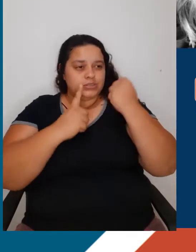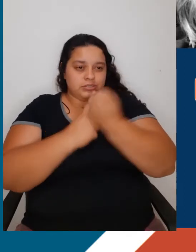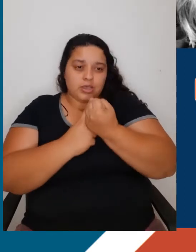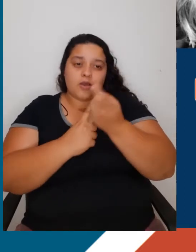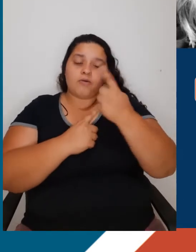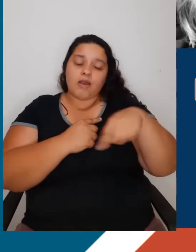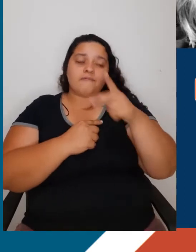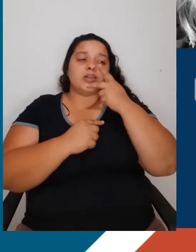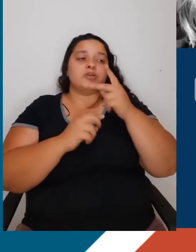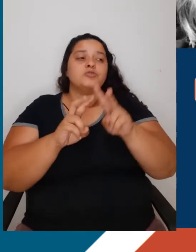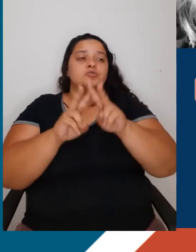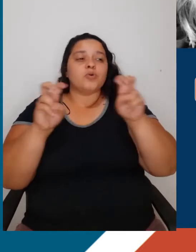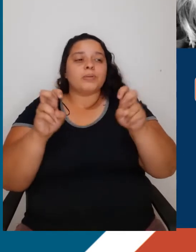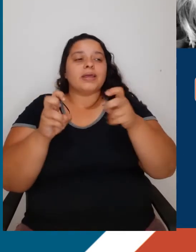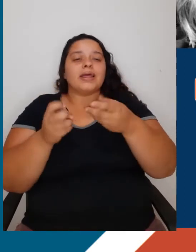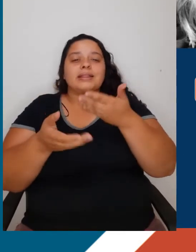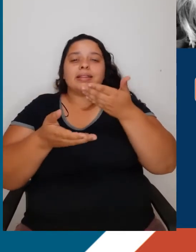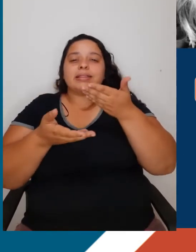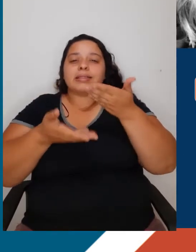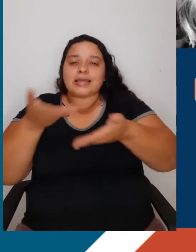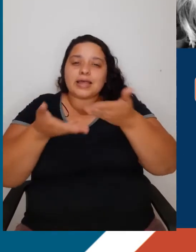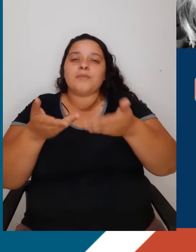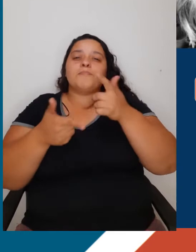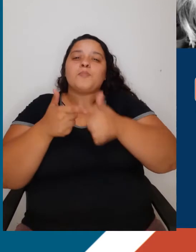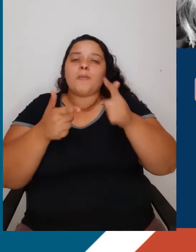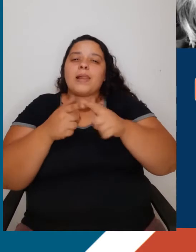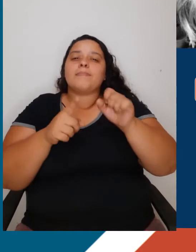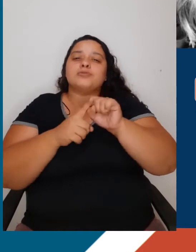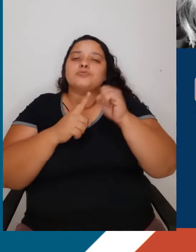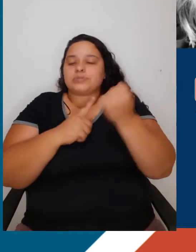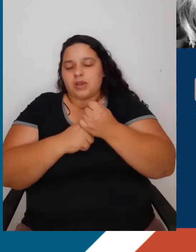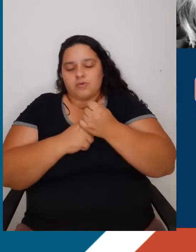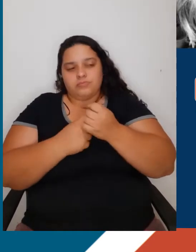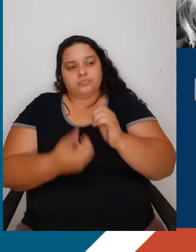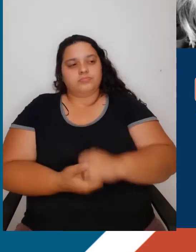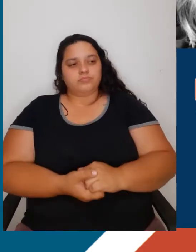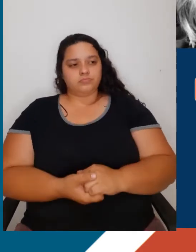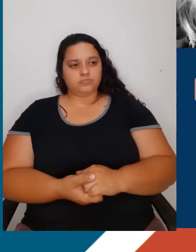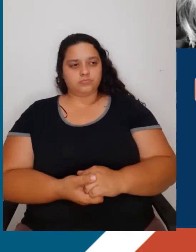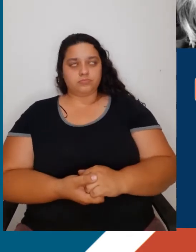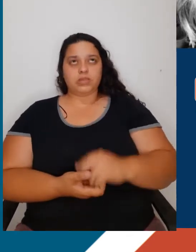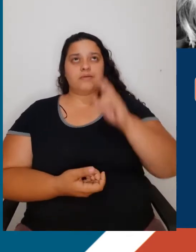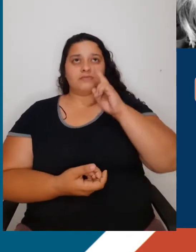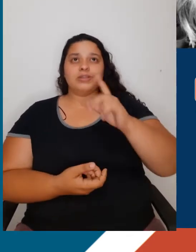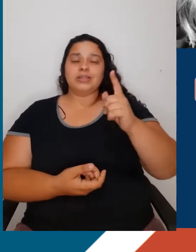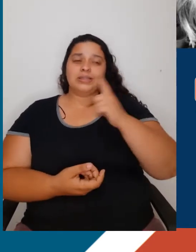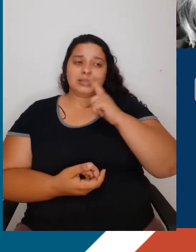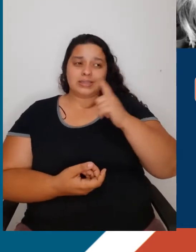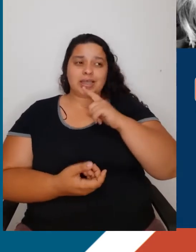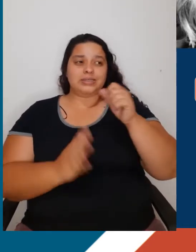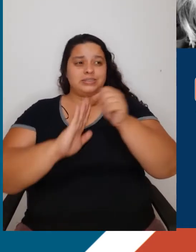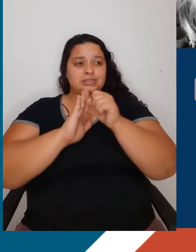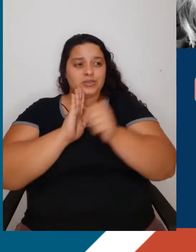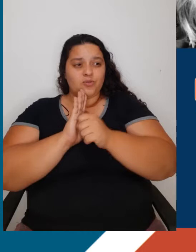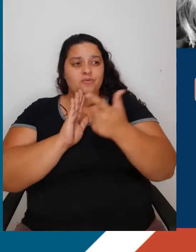que retornava ao verso lírico para tratar das problemáticas sociais. Apesar do grande destaque no século XX, já com